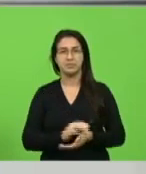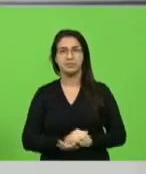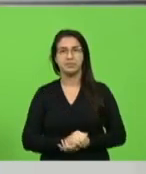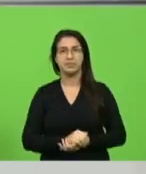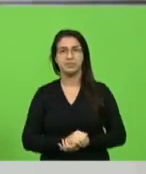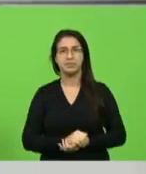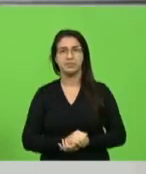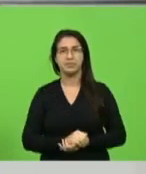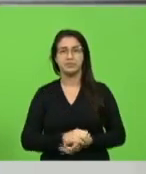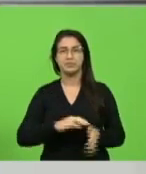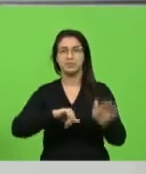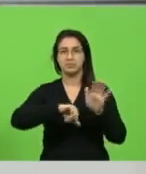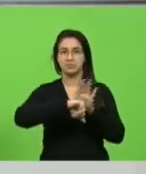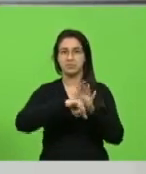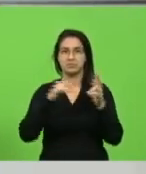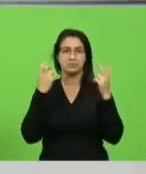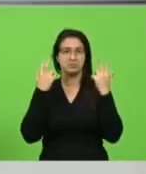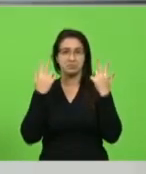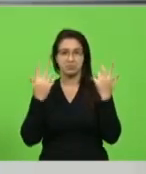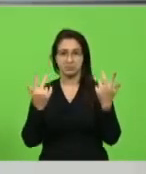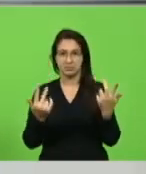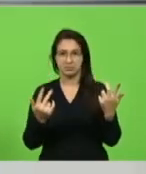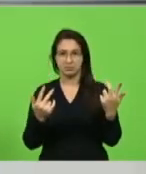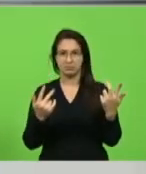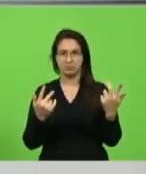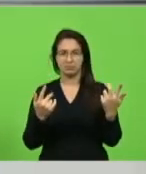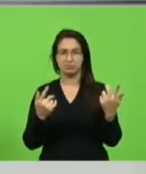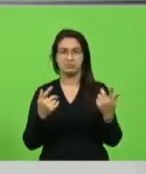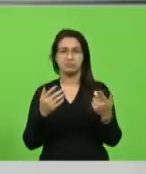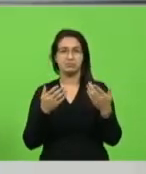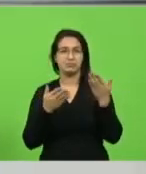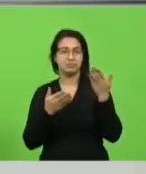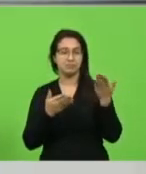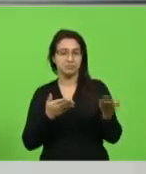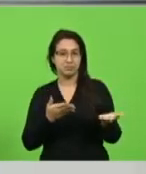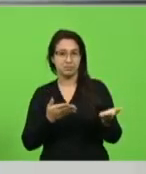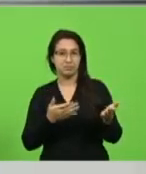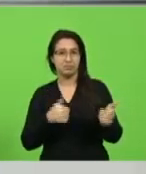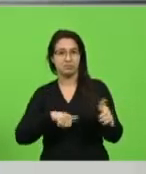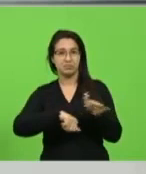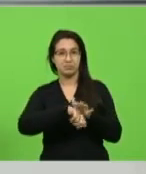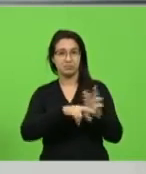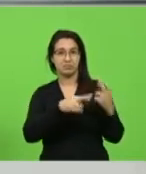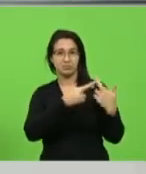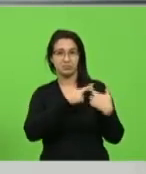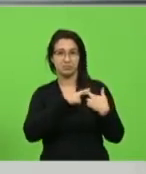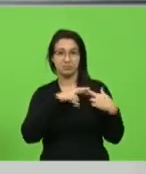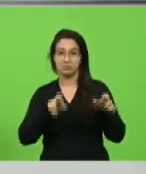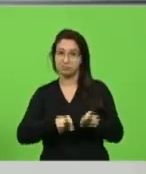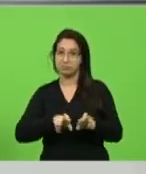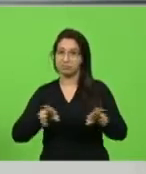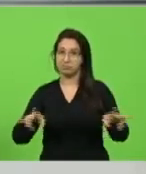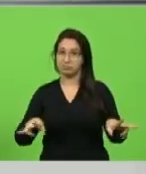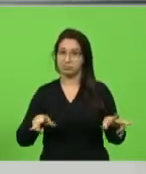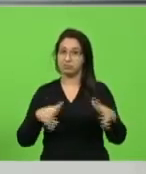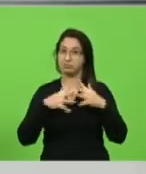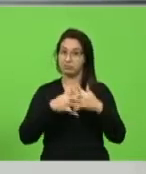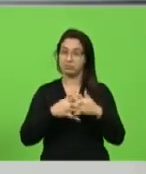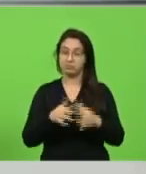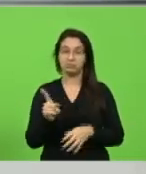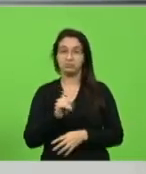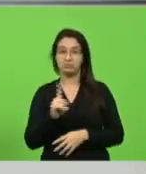crime comum não se confunde com crime de responsabilidade. Tem outra configuração.